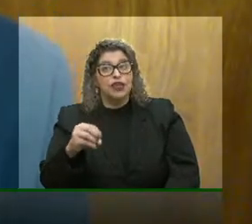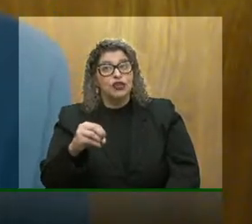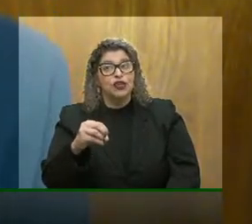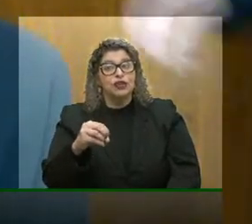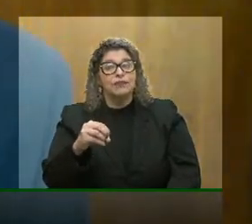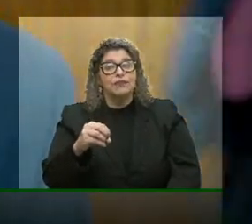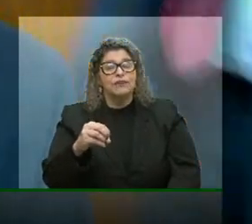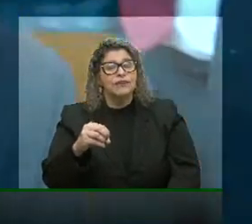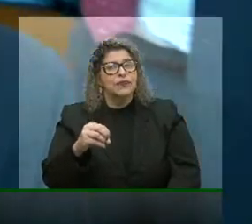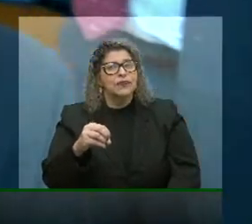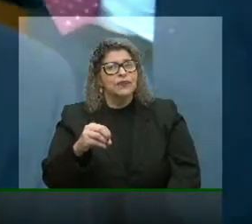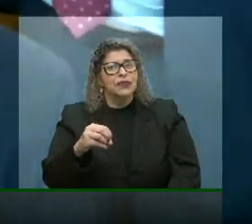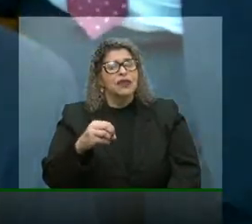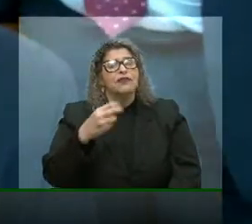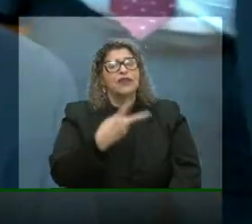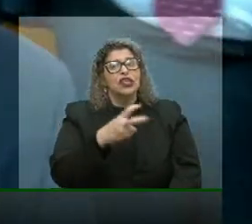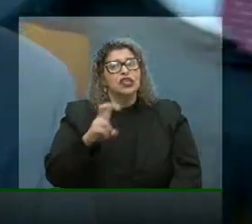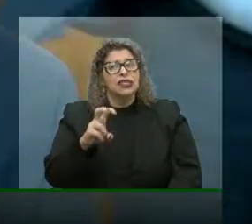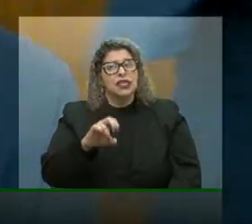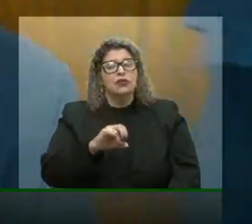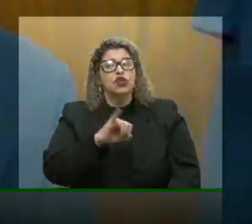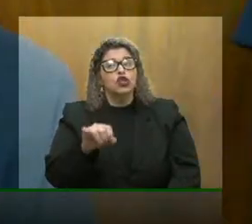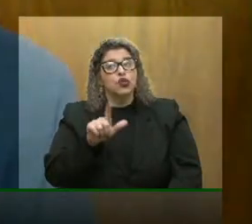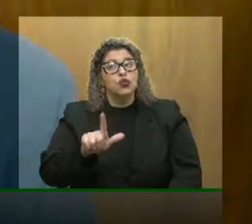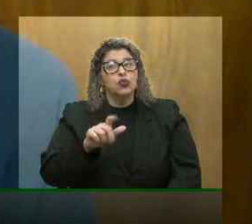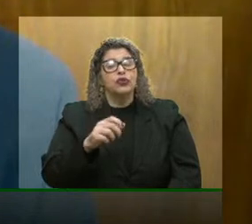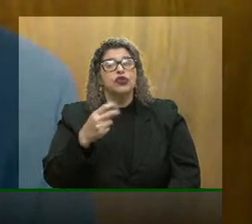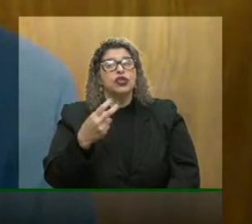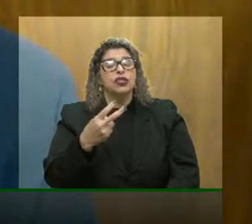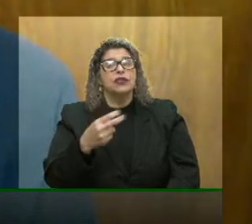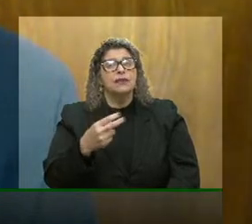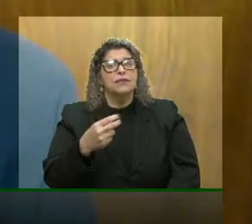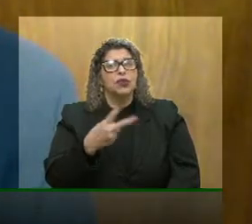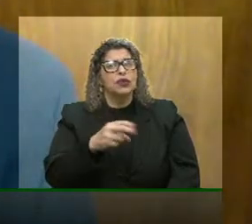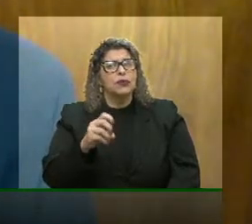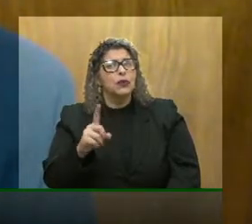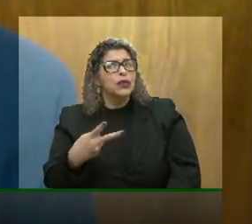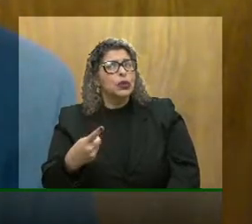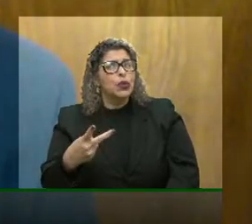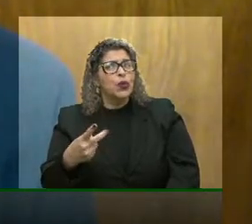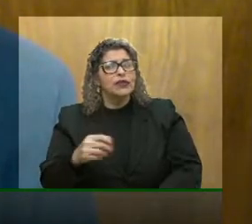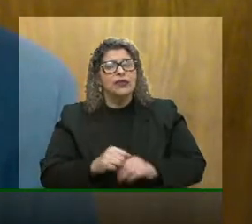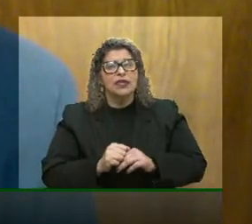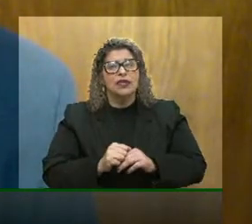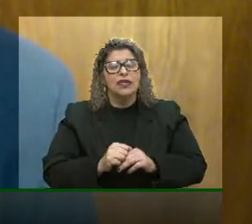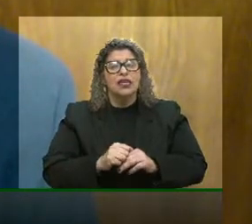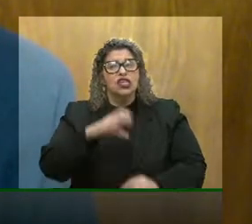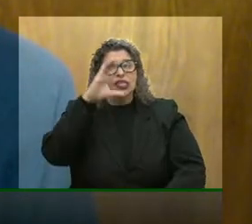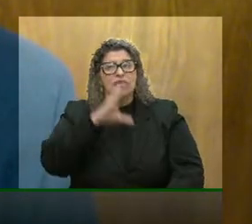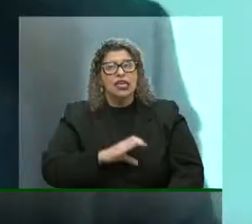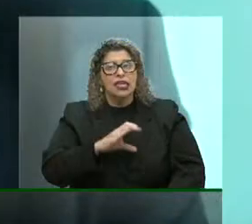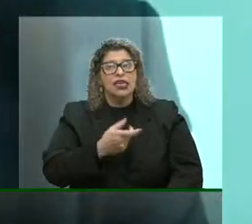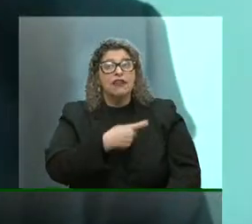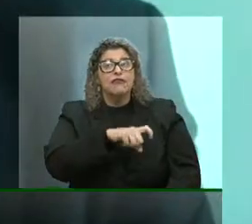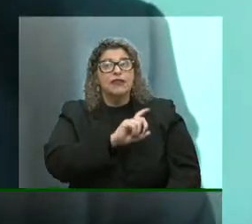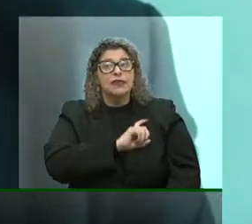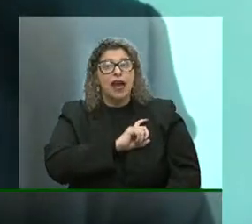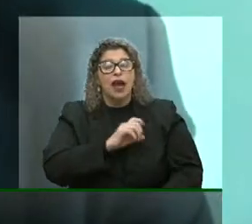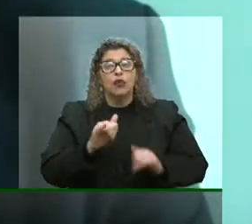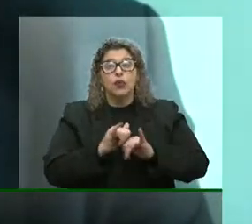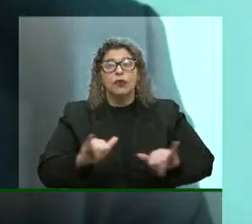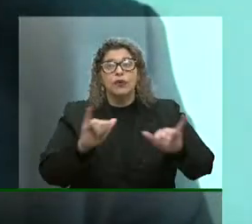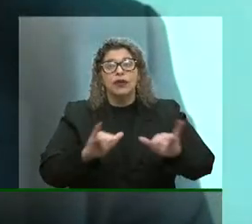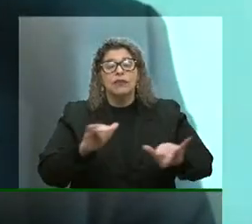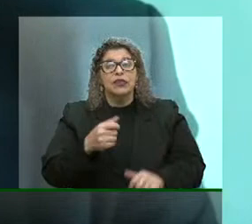14.020, de 25 de junho de 2012, que institui o Sistema Estadual de Cidadania Fiscal e o Programa de